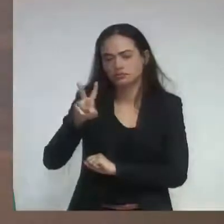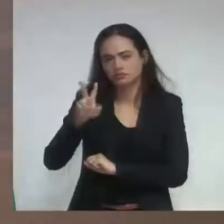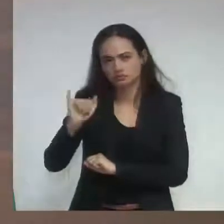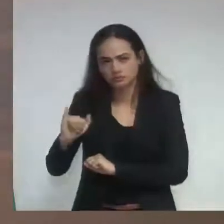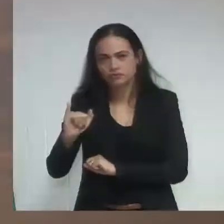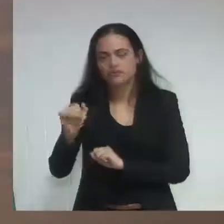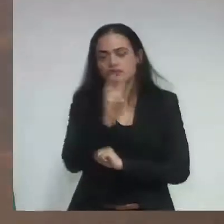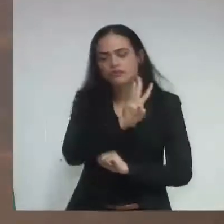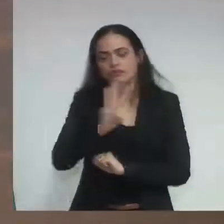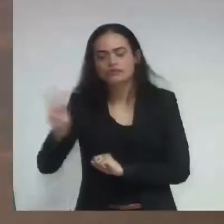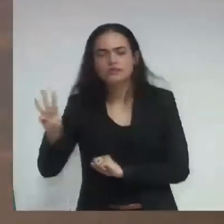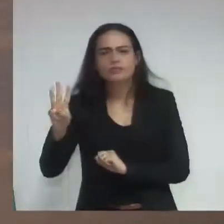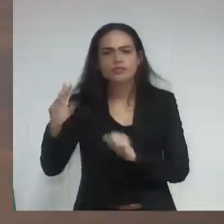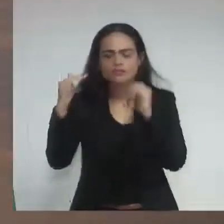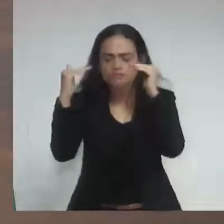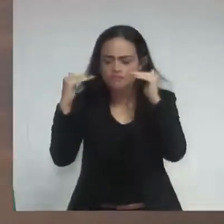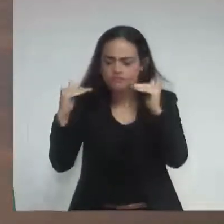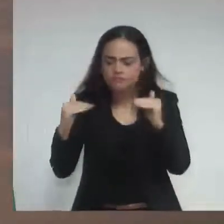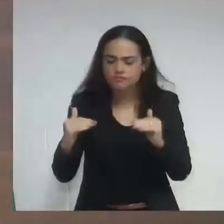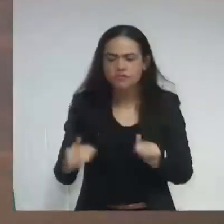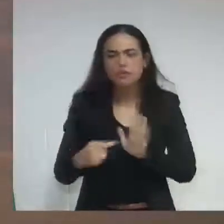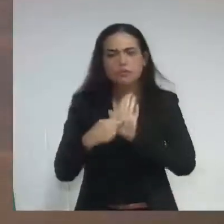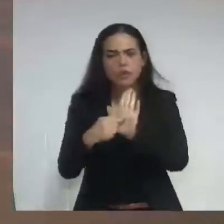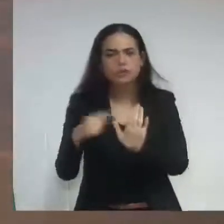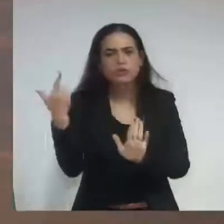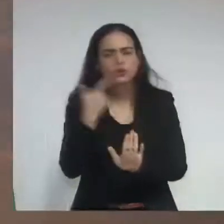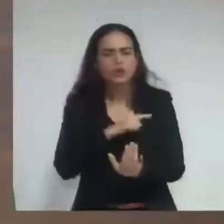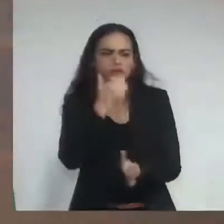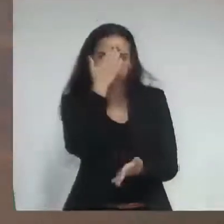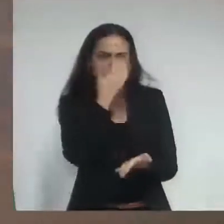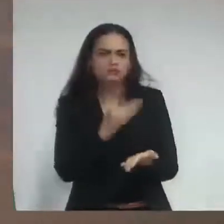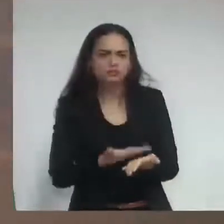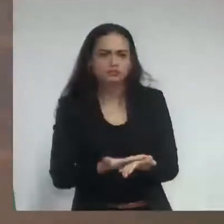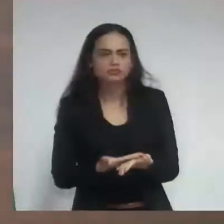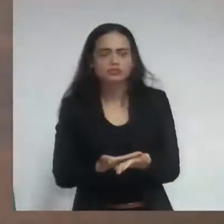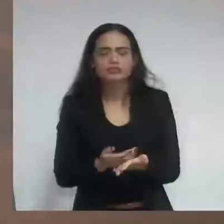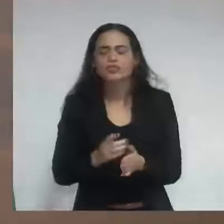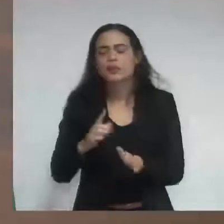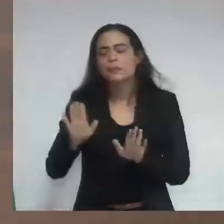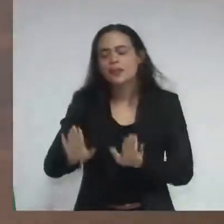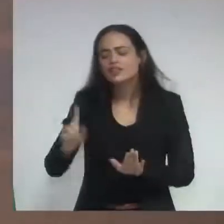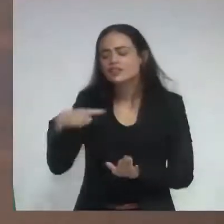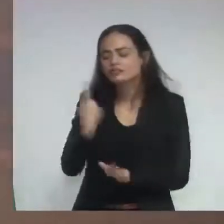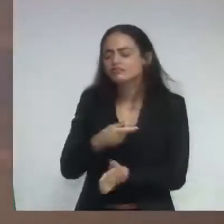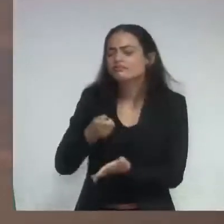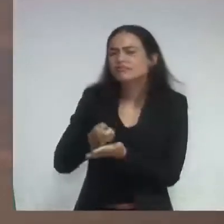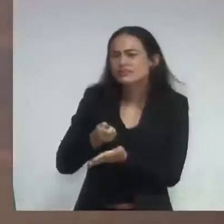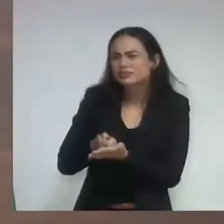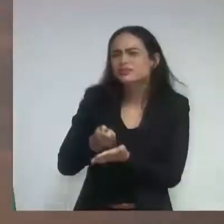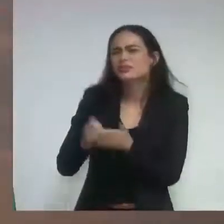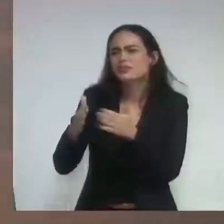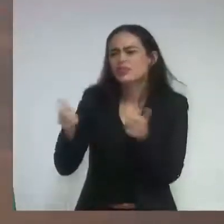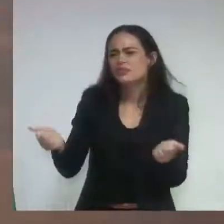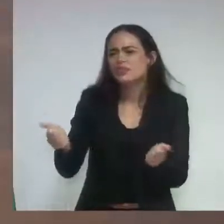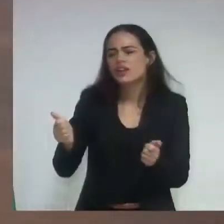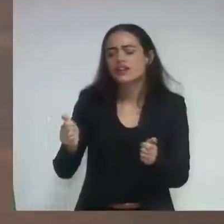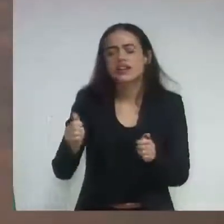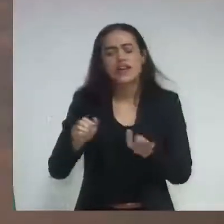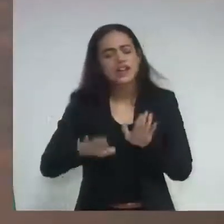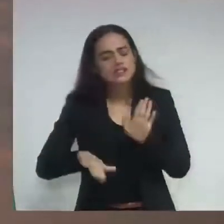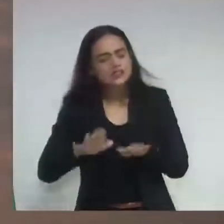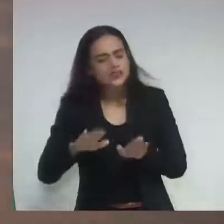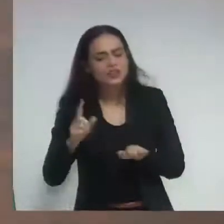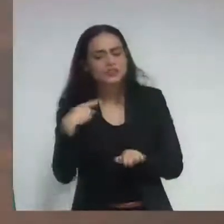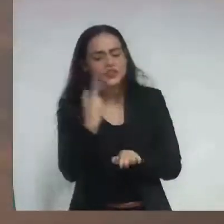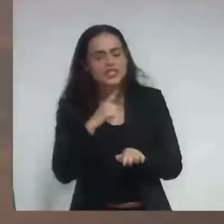gente ter confiança, e é uma luta, né? Sempre fala, não, de vez em quando a gente manda nas contas um resumo, eu não quero saber de resumo, então de vez em quando a